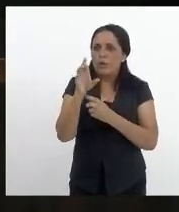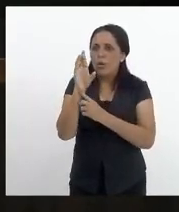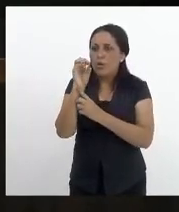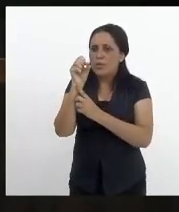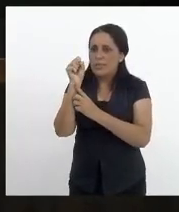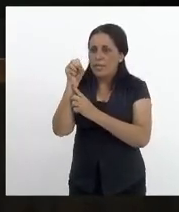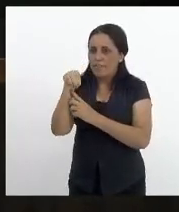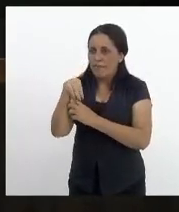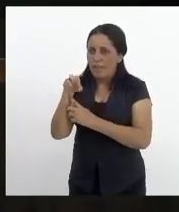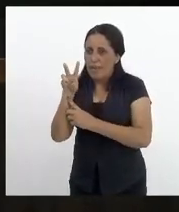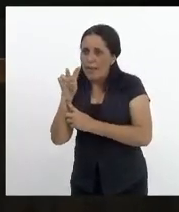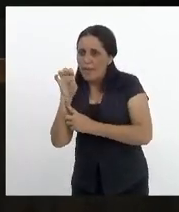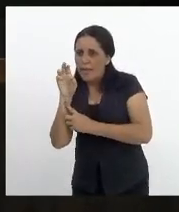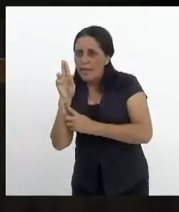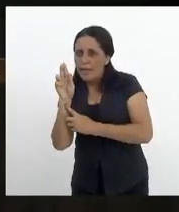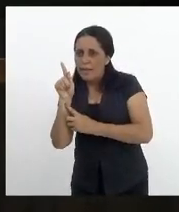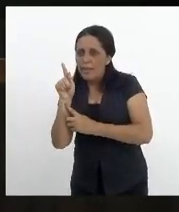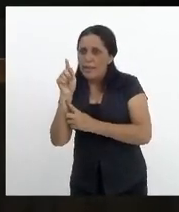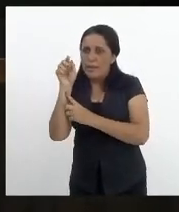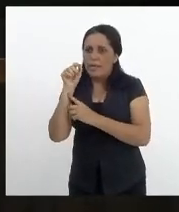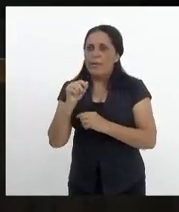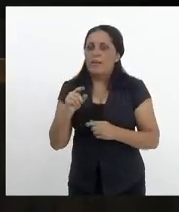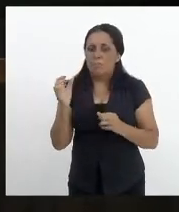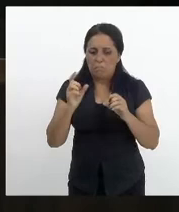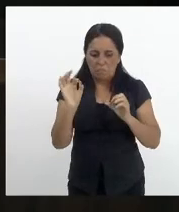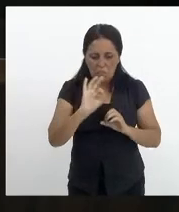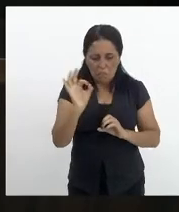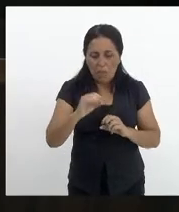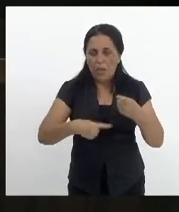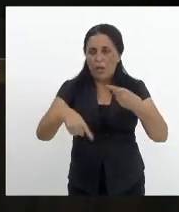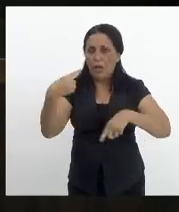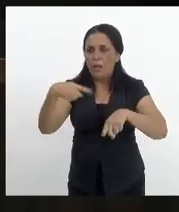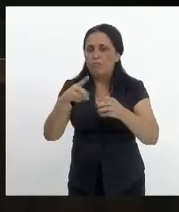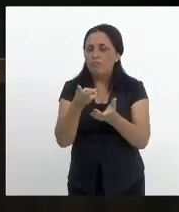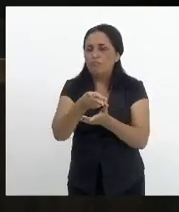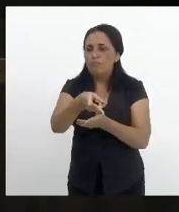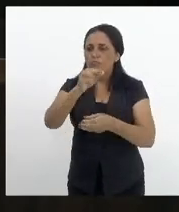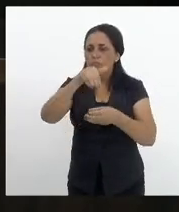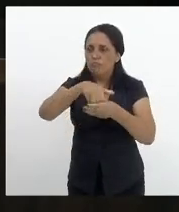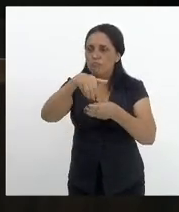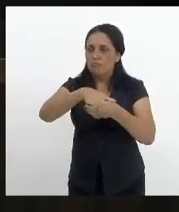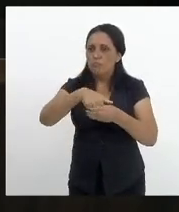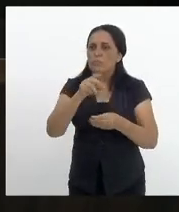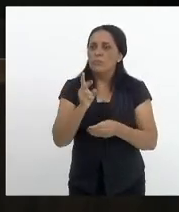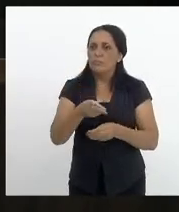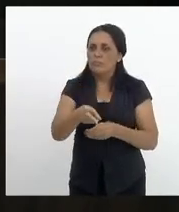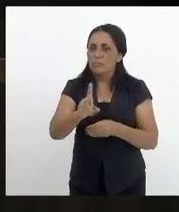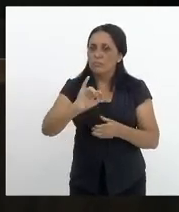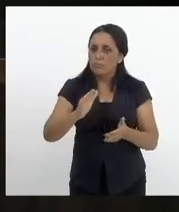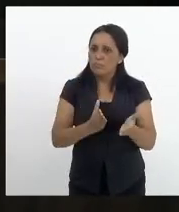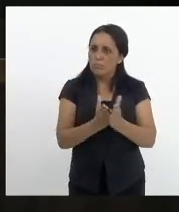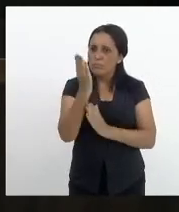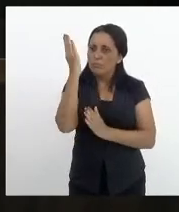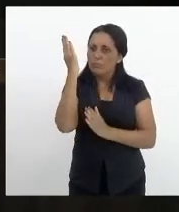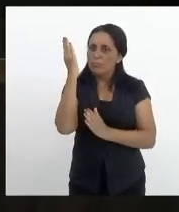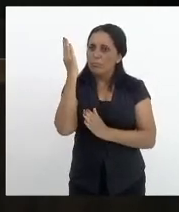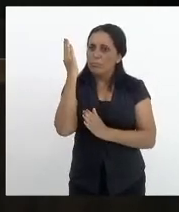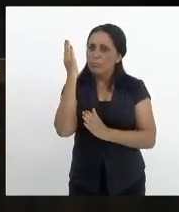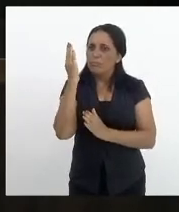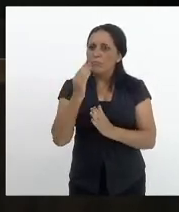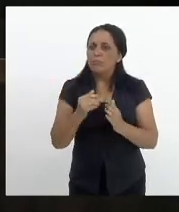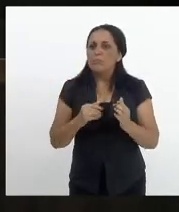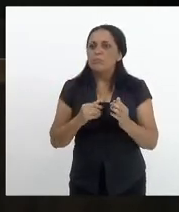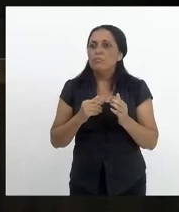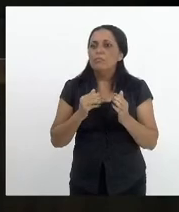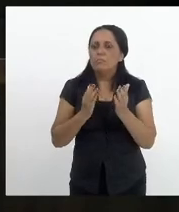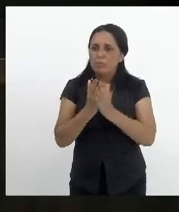discussão, havendo que queira discutir, encerrada a discussão, em votação, os senhores que aprovam, permaneçam como estão. Aprovado, vai a promulgação com abstenção da